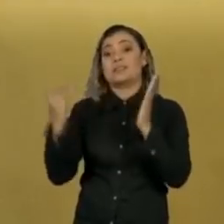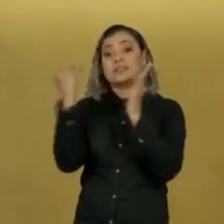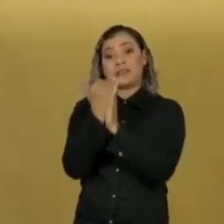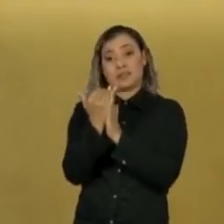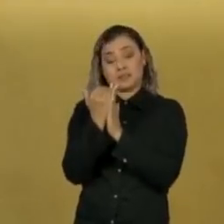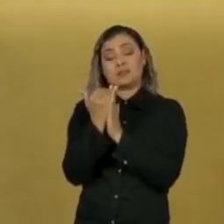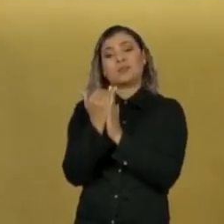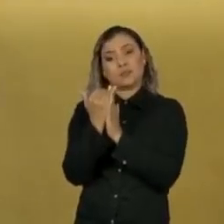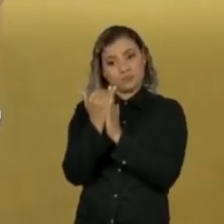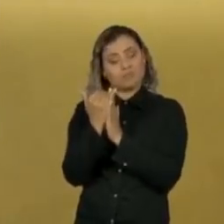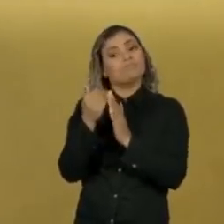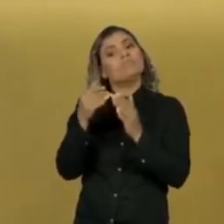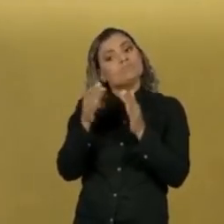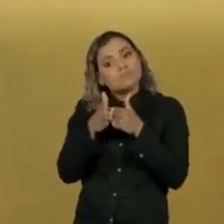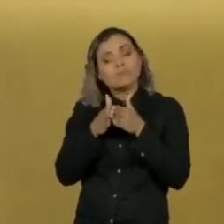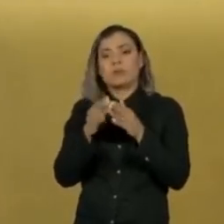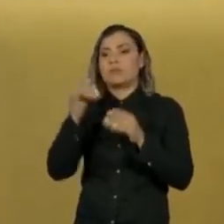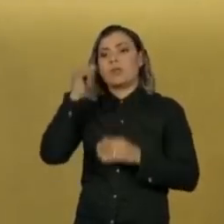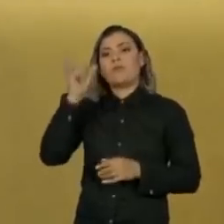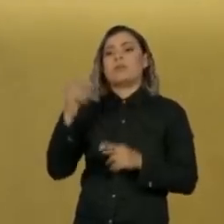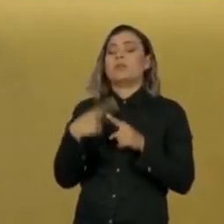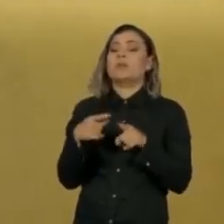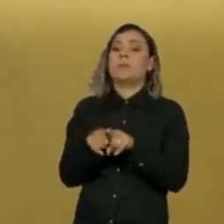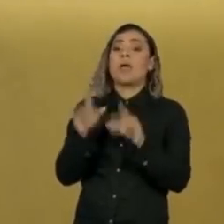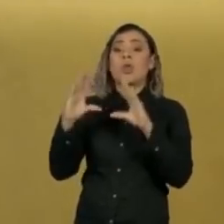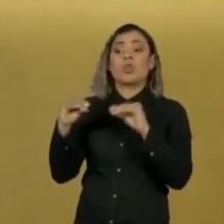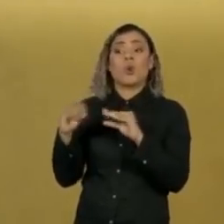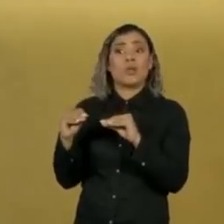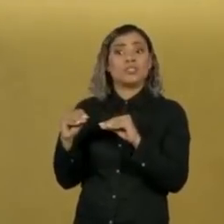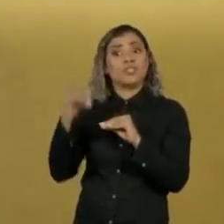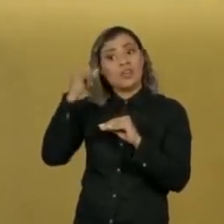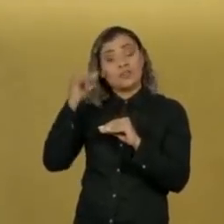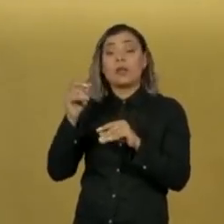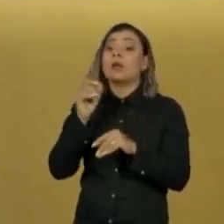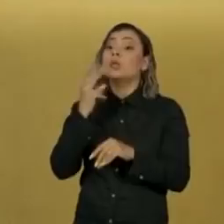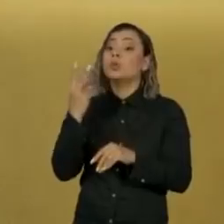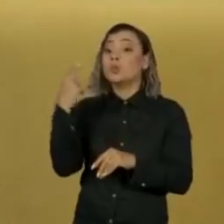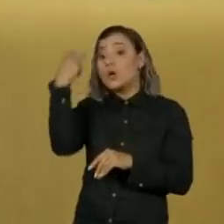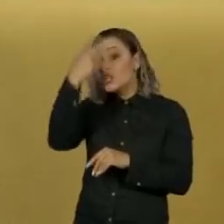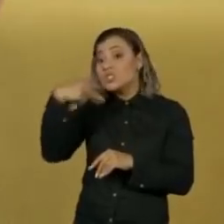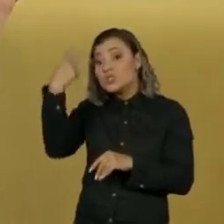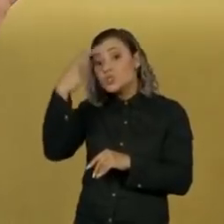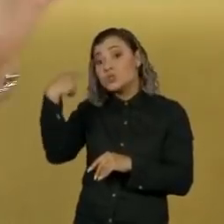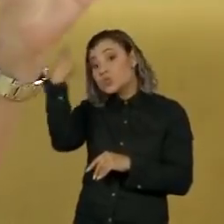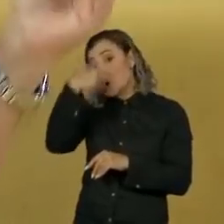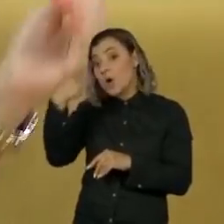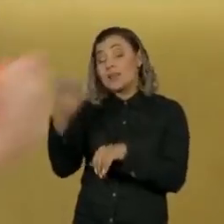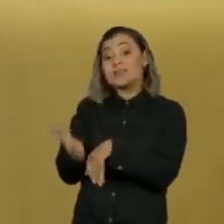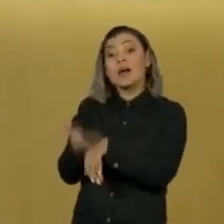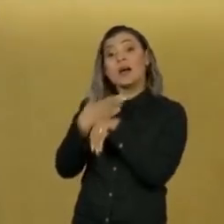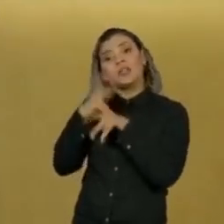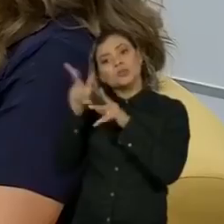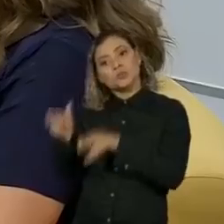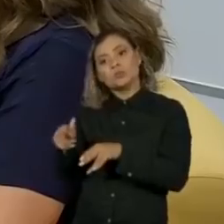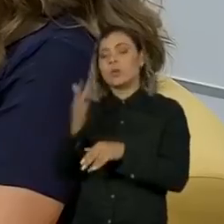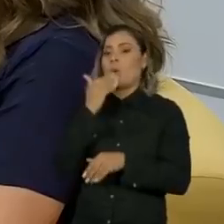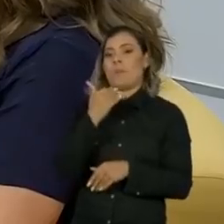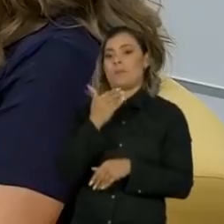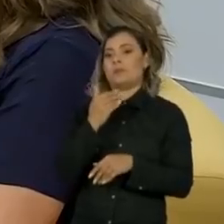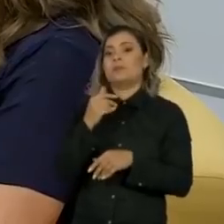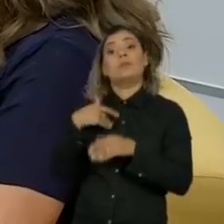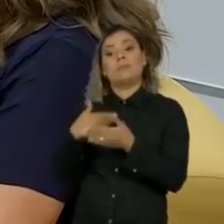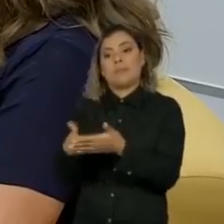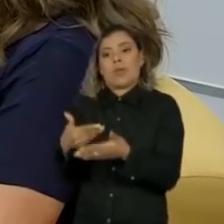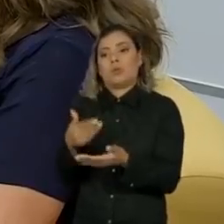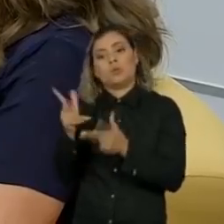difícil digestão. Idealmente, você terminar a refeição 2 horas antes da hora de dormir é uma situação ideal. Doutora